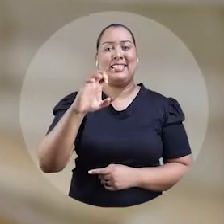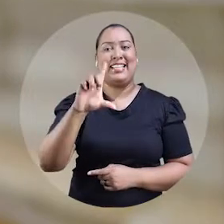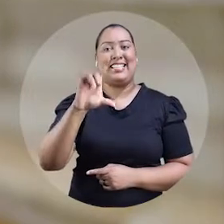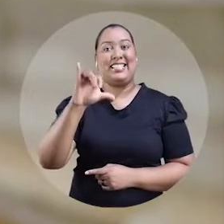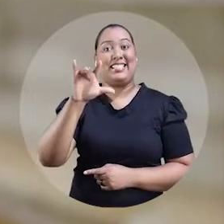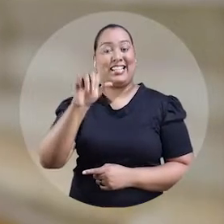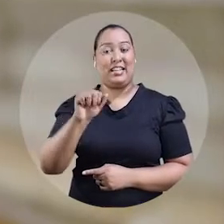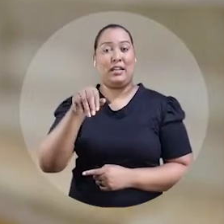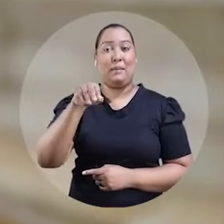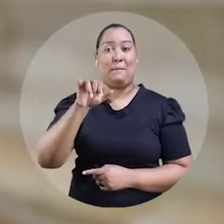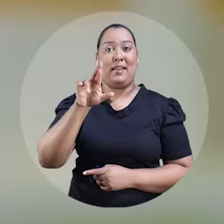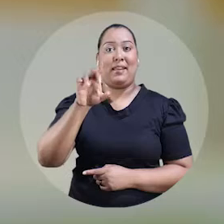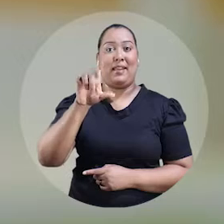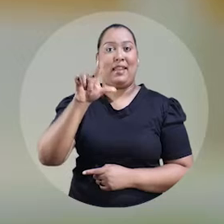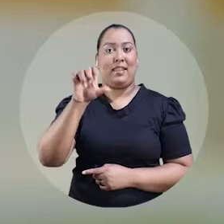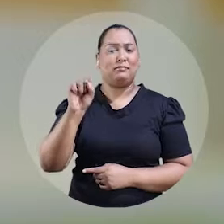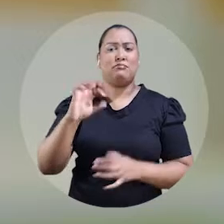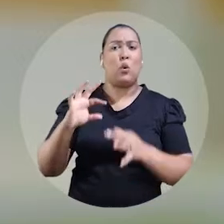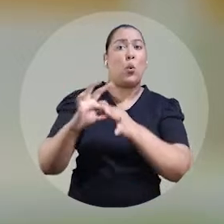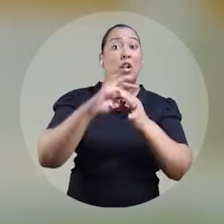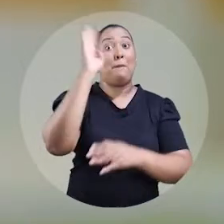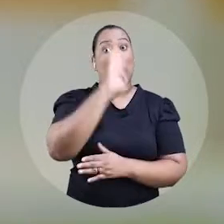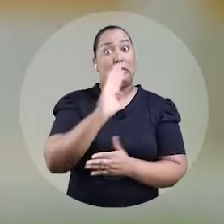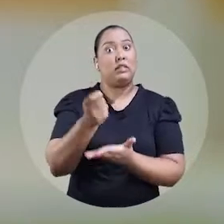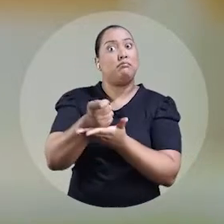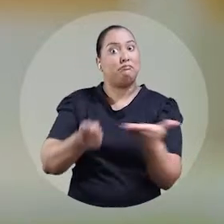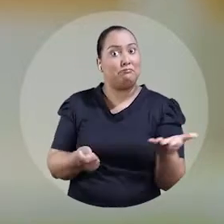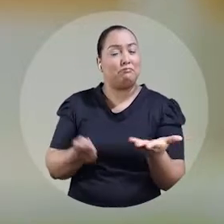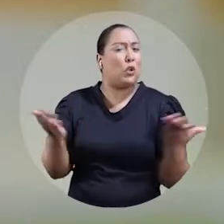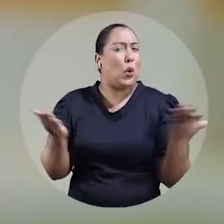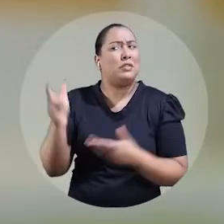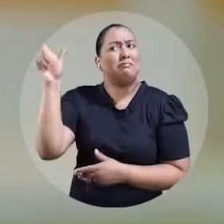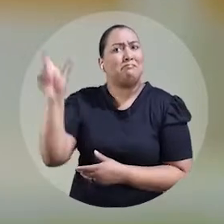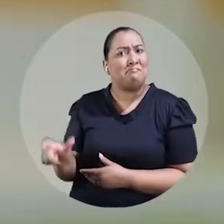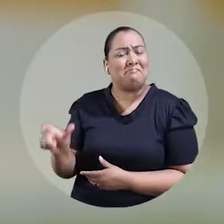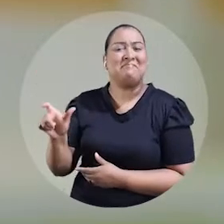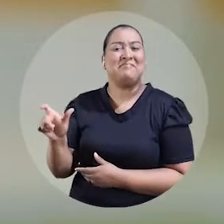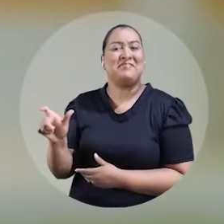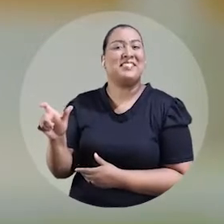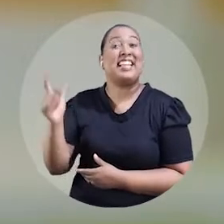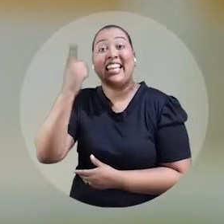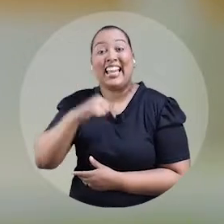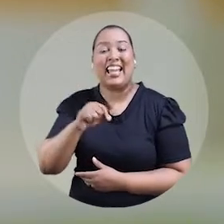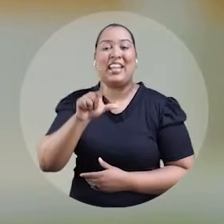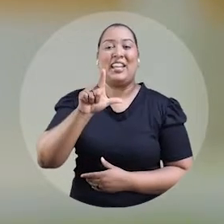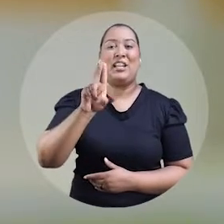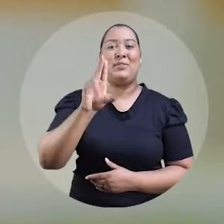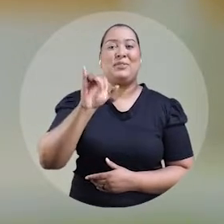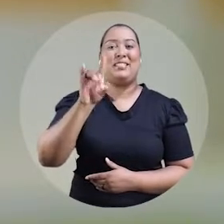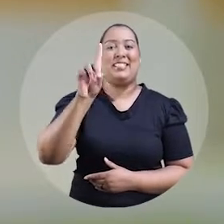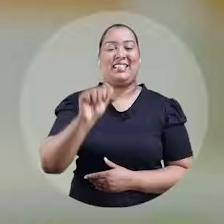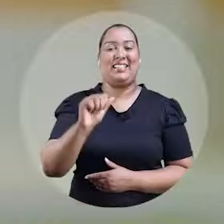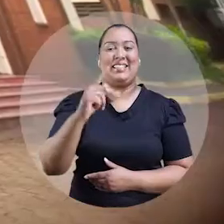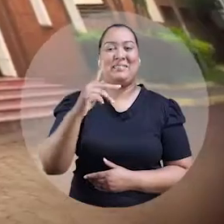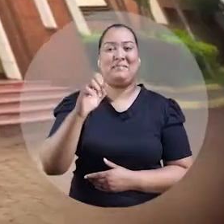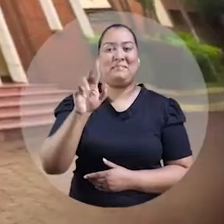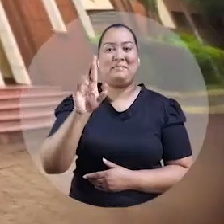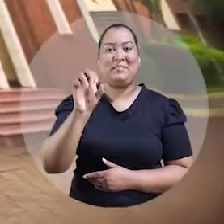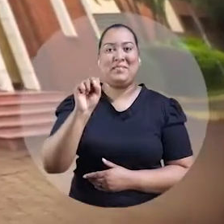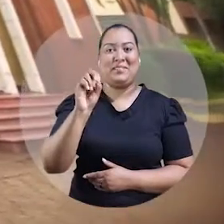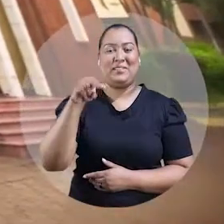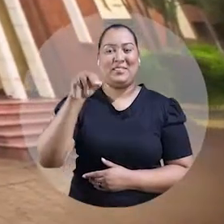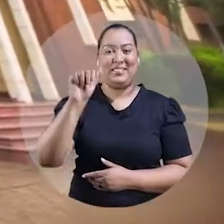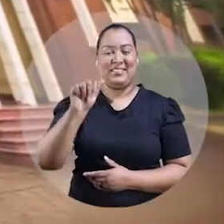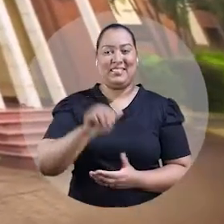União Brasileira de Escritores. No Palavra Literária de hoje, a poeta e escritora Lucinda Persona.